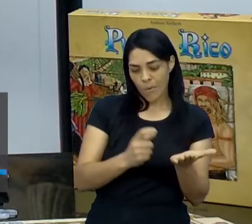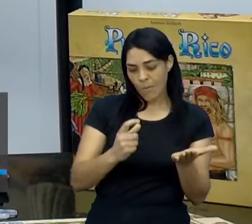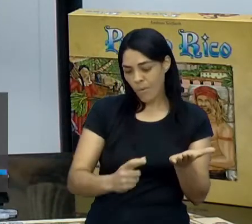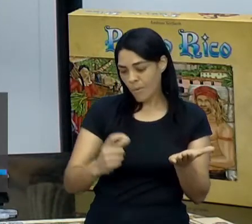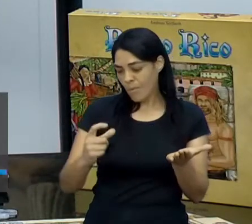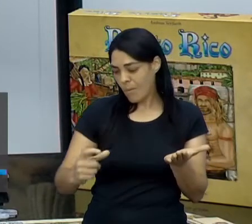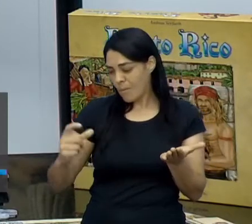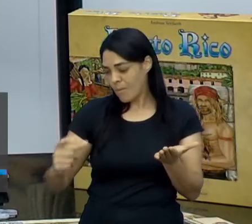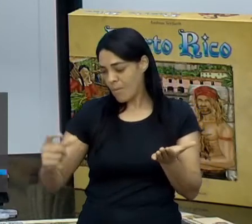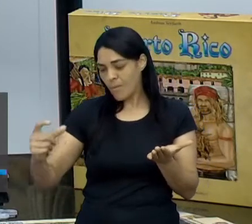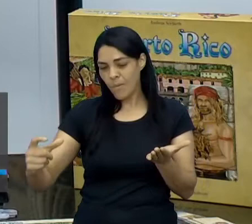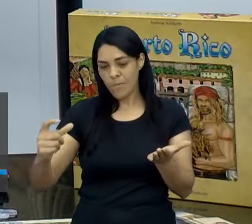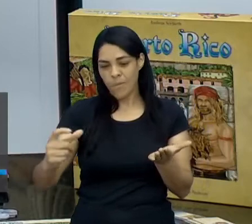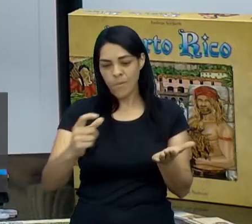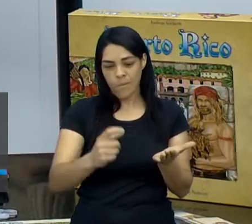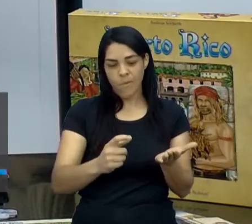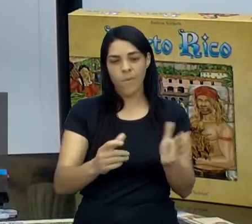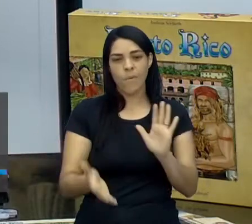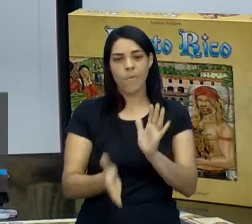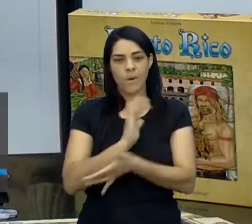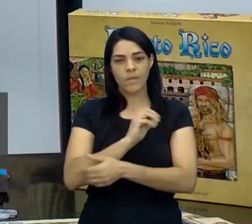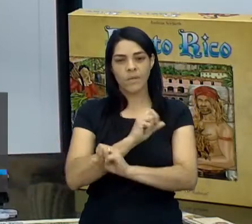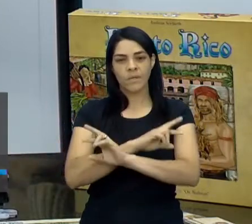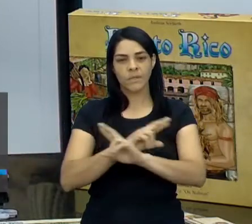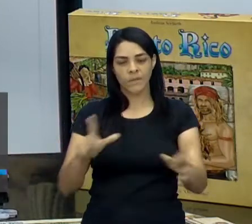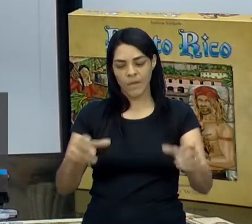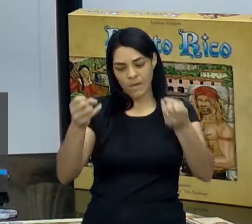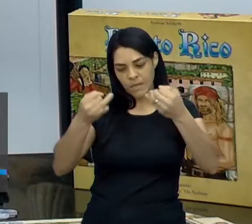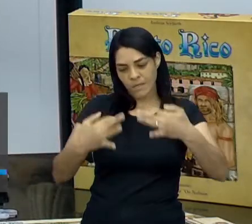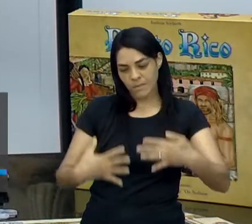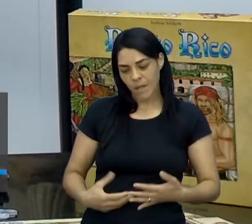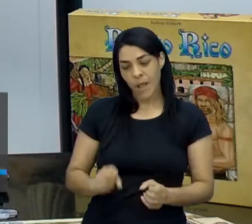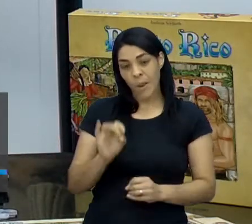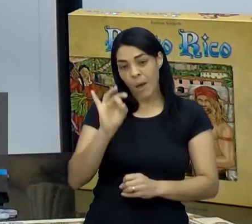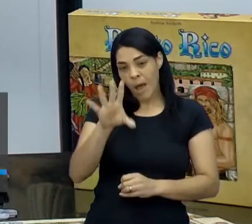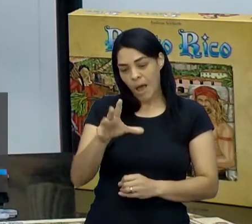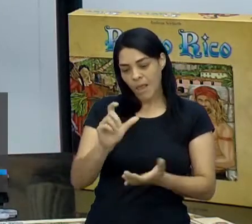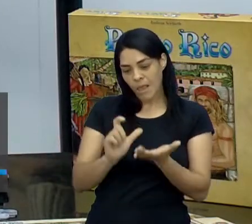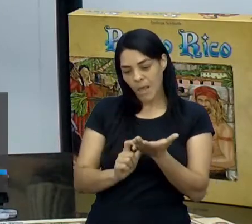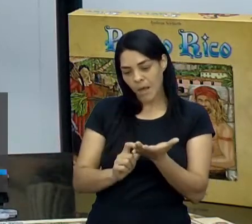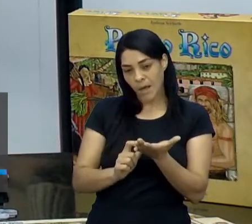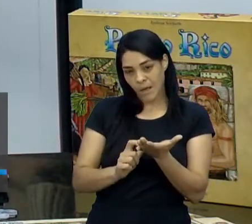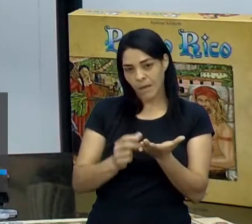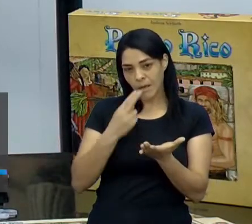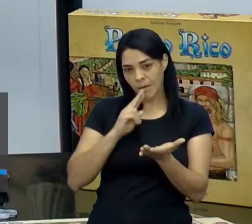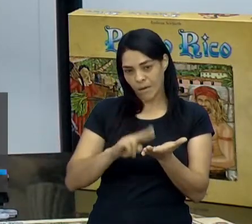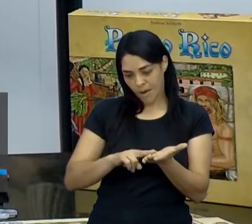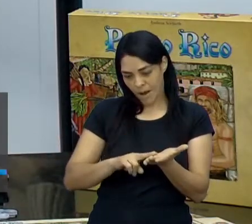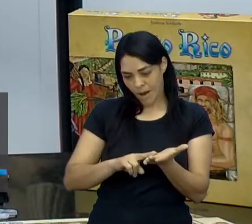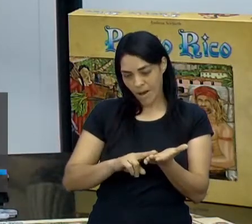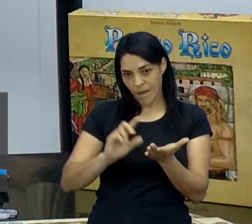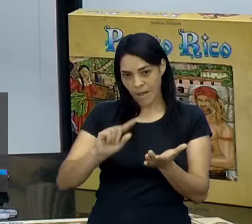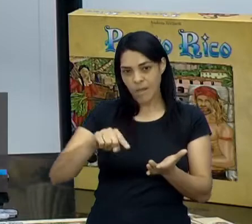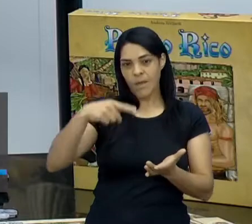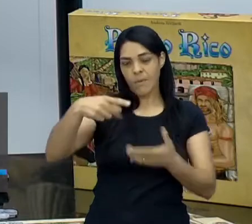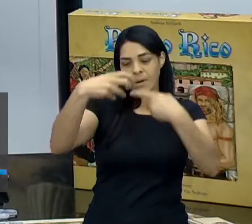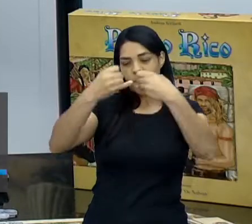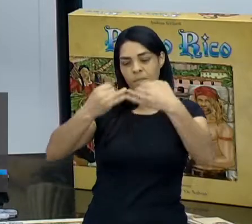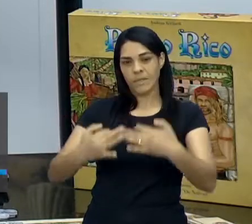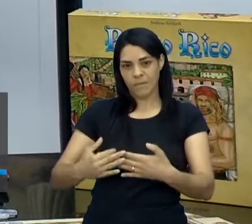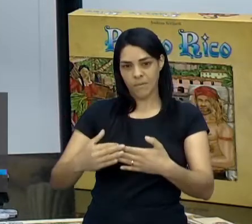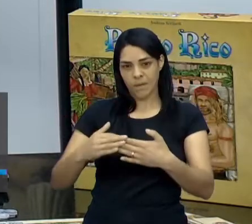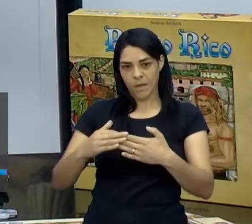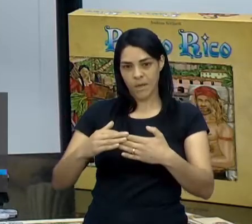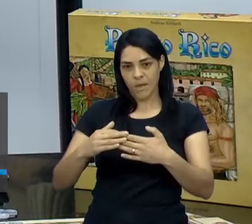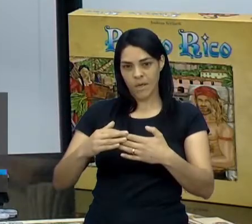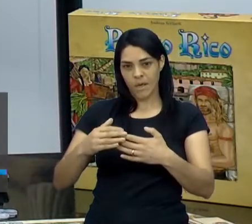ação diferente e tal. Então ele vai explicando cada uma das cartas e tal. Depois ele explica a versão avançada do jogo.